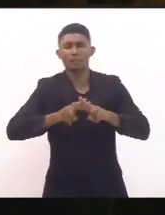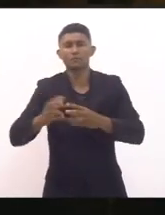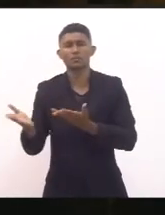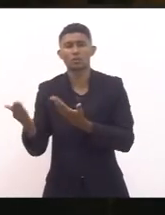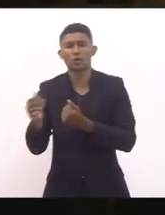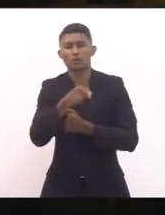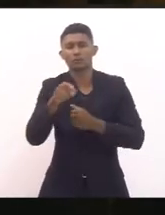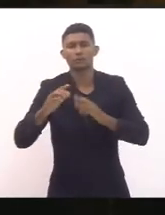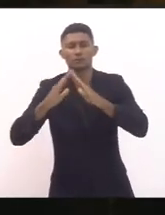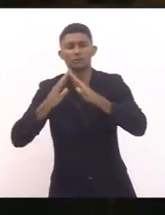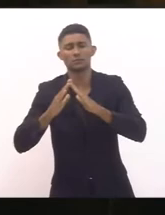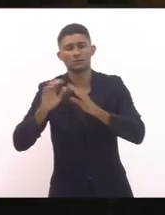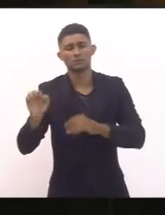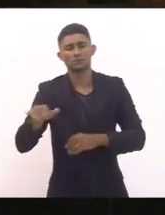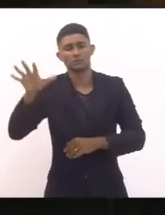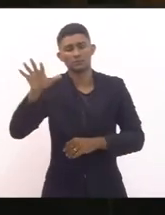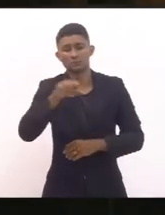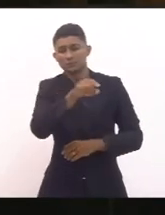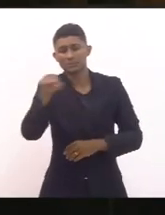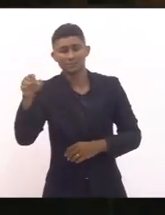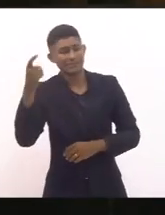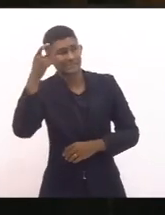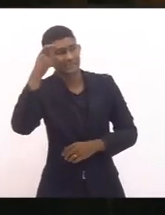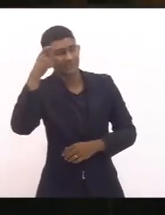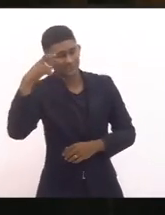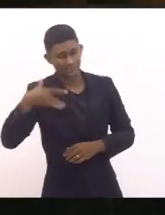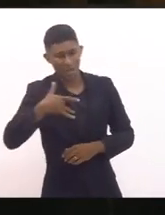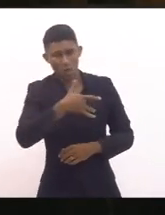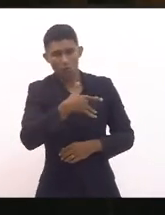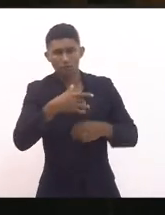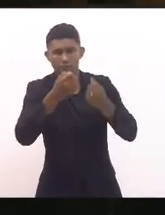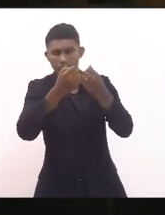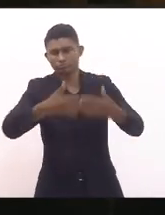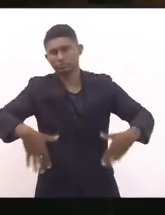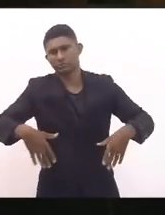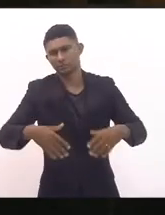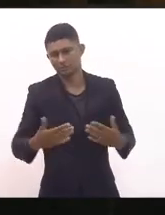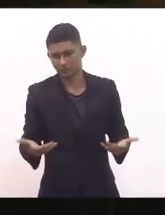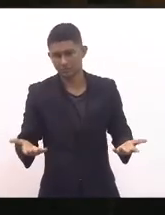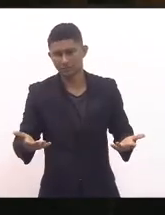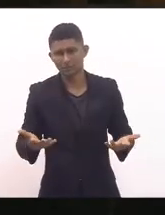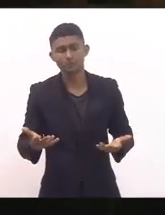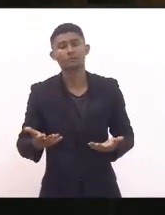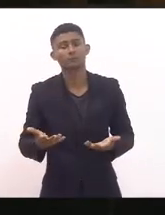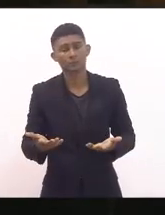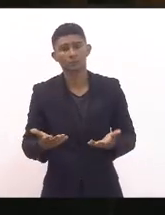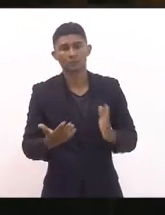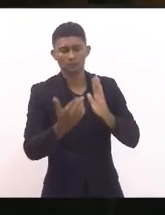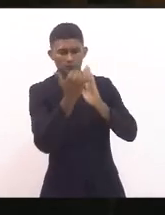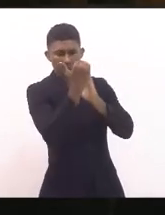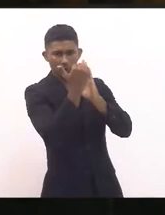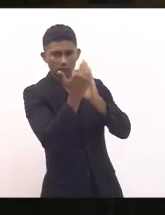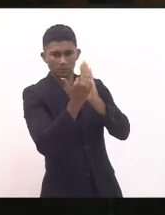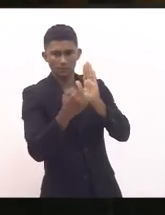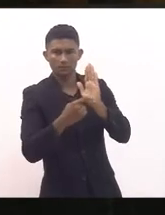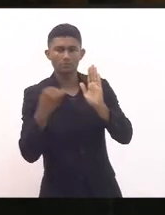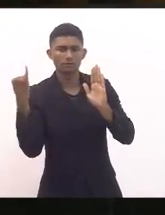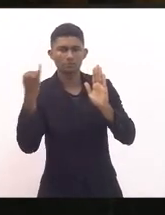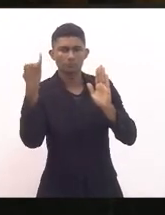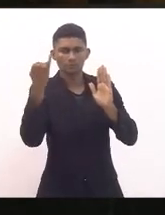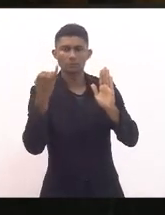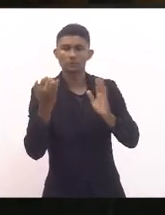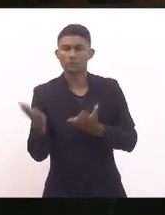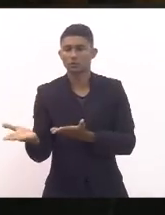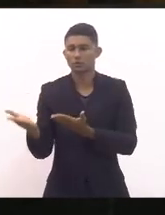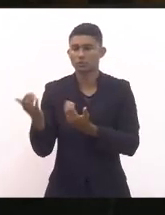jovem tem a sua saúde mental vulnerabilizada. Então, sem dúvida nenhuma, esse é um programa que salva a nossa